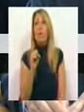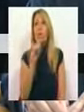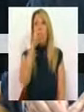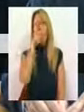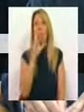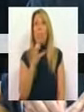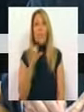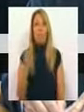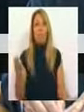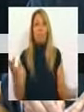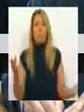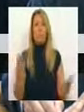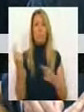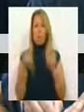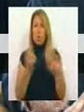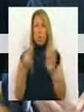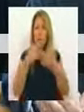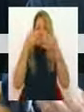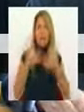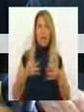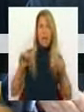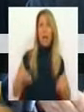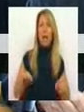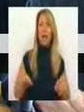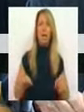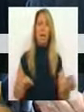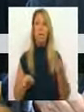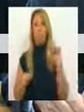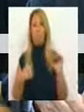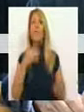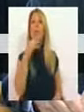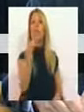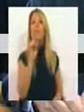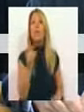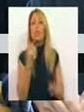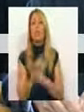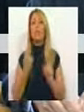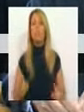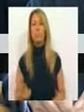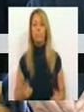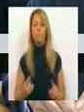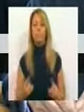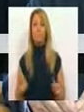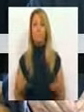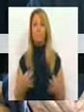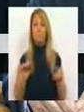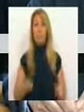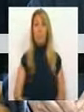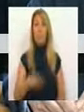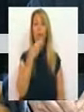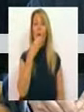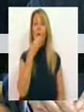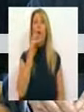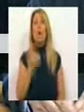não está aqui uma discussão séria em cima da mesa. Estou a dizer isso, antes de mais, porque estamos aqui a falar